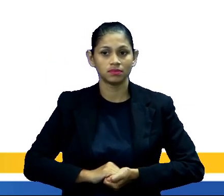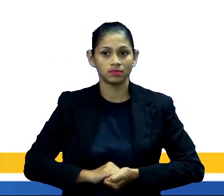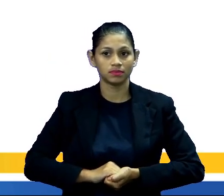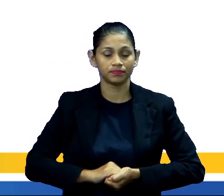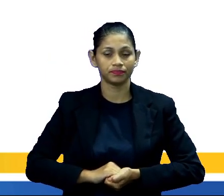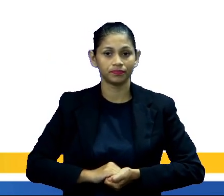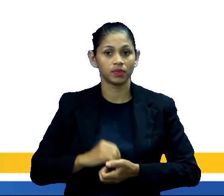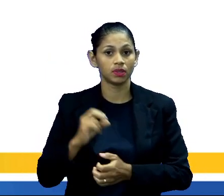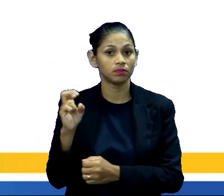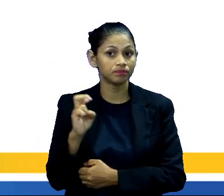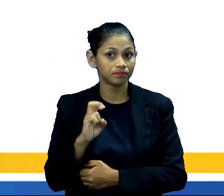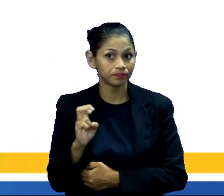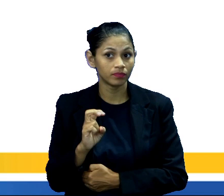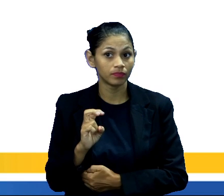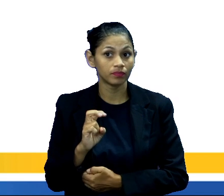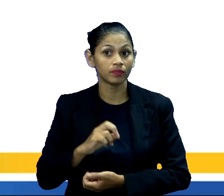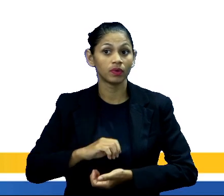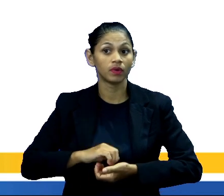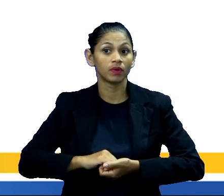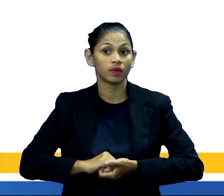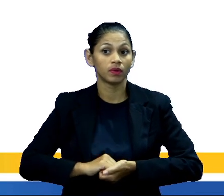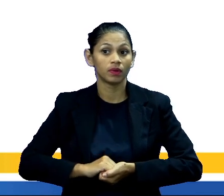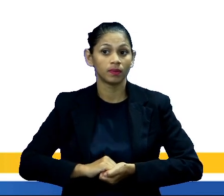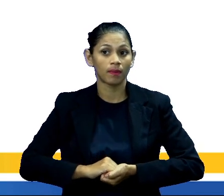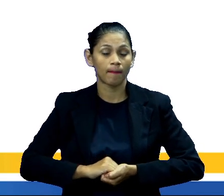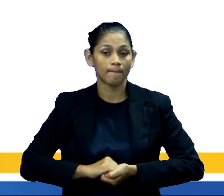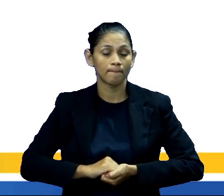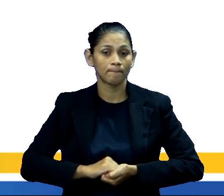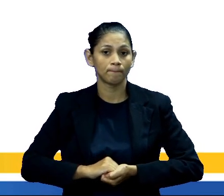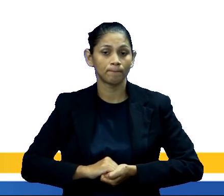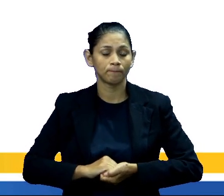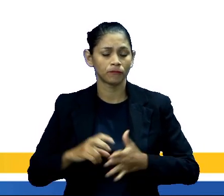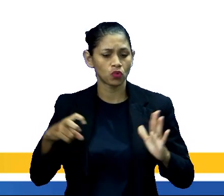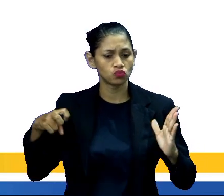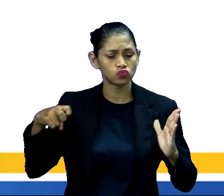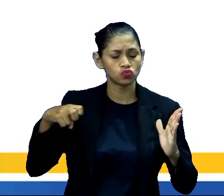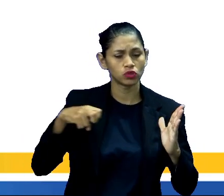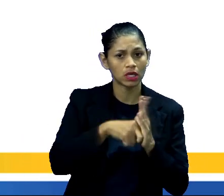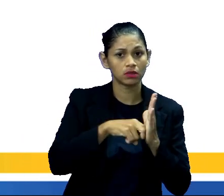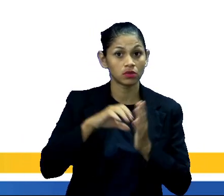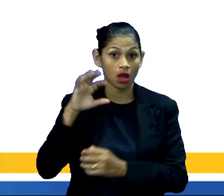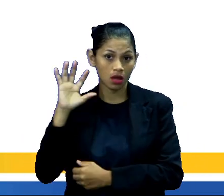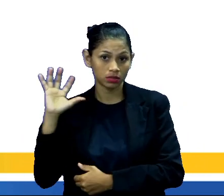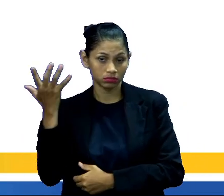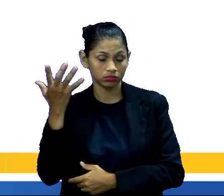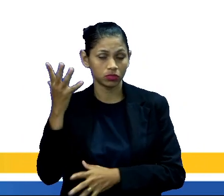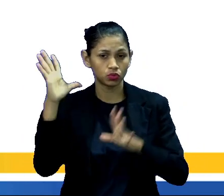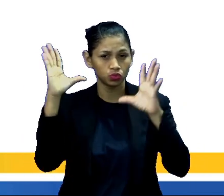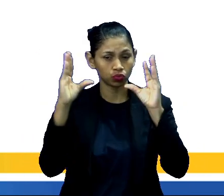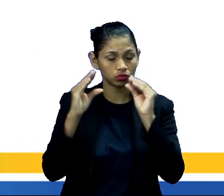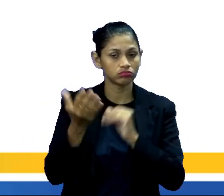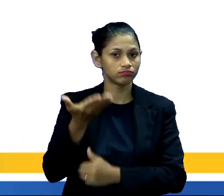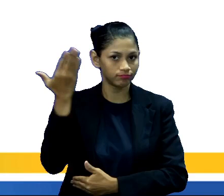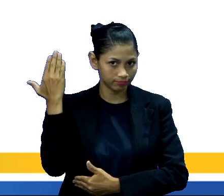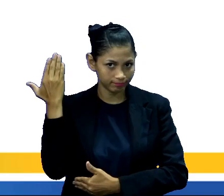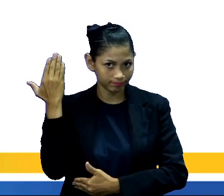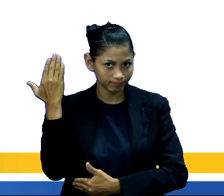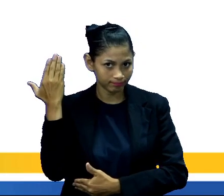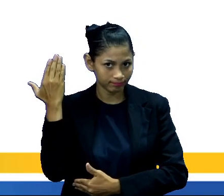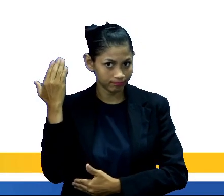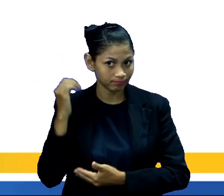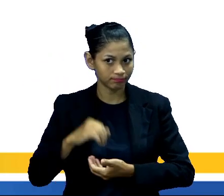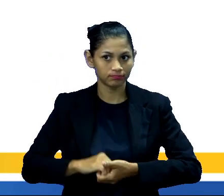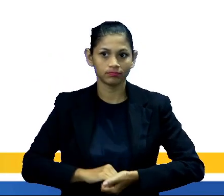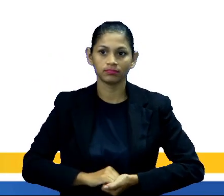E na quinta, did the accident happen last night? O acidente aconteceu na noite passada?